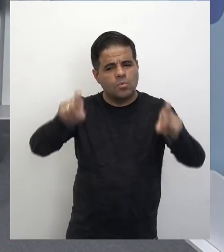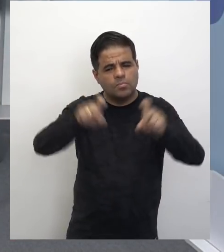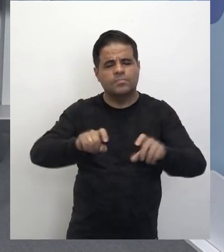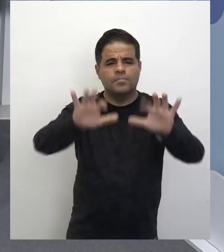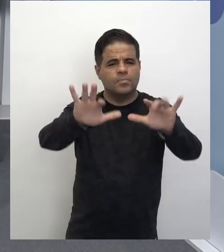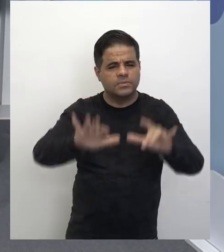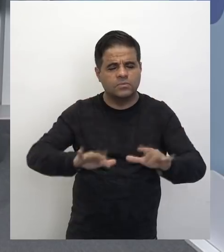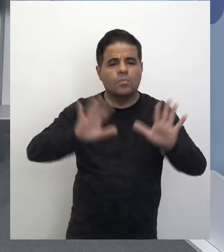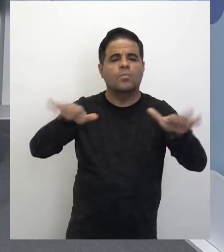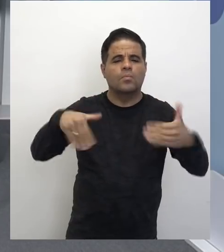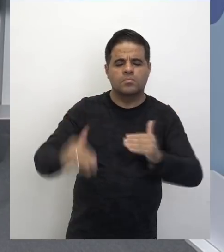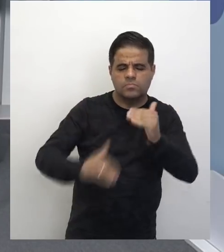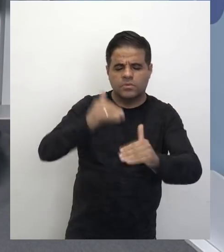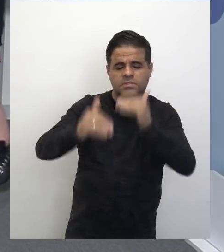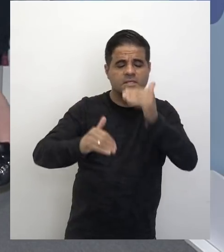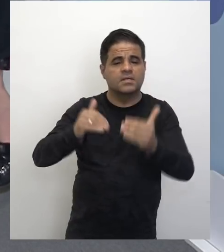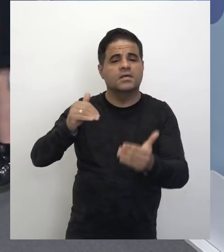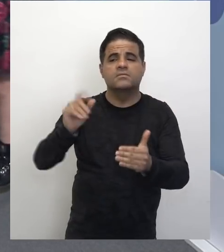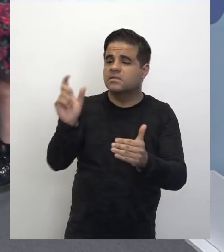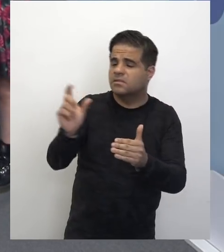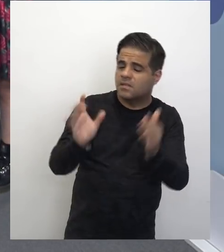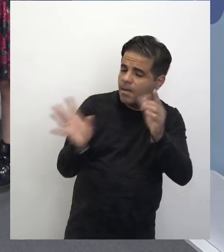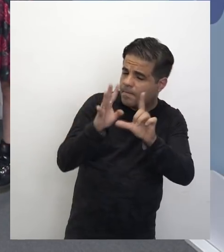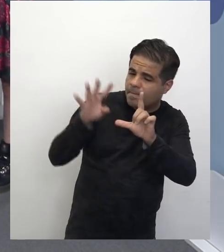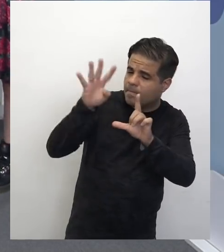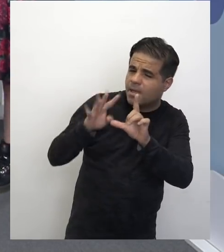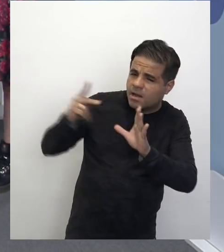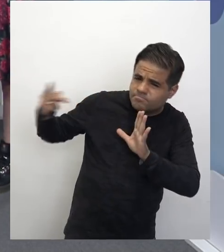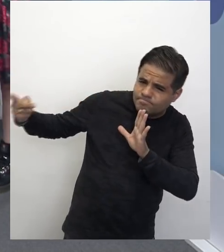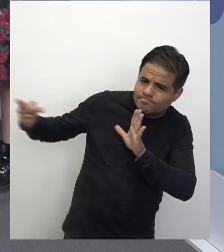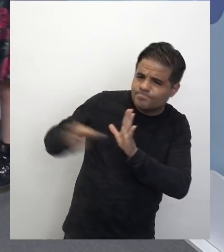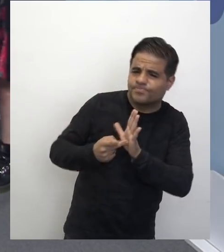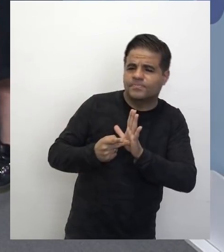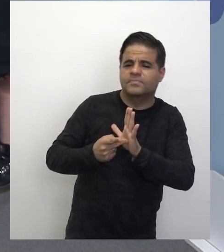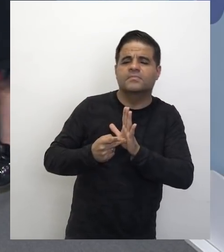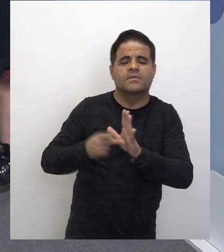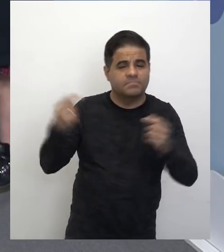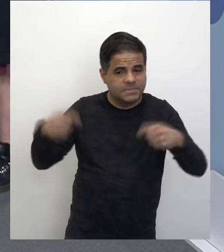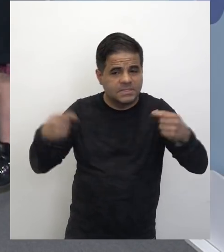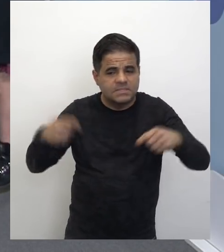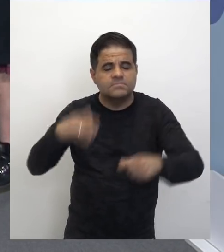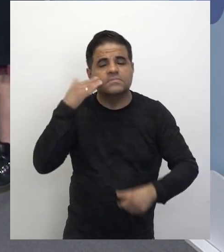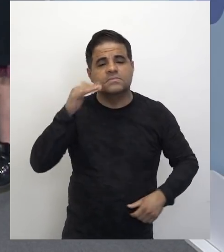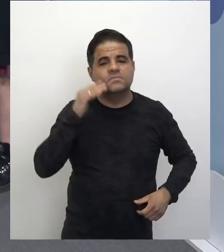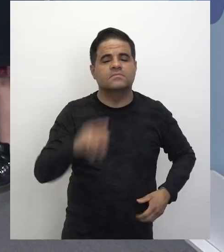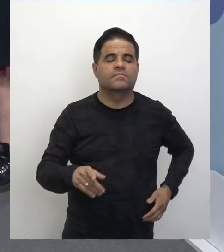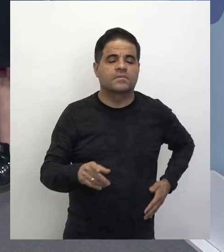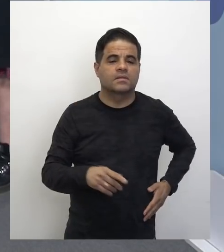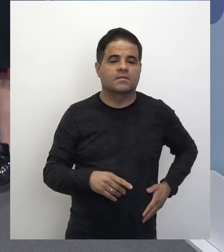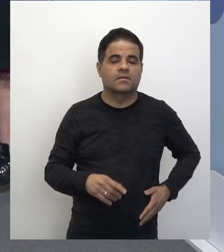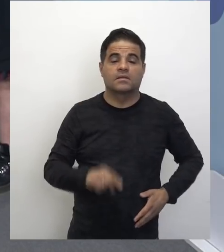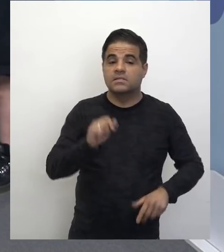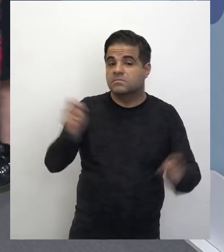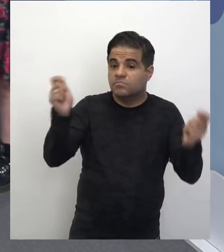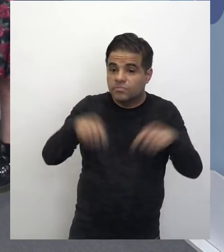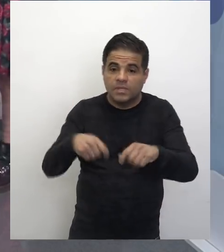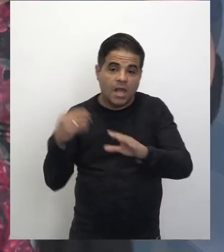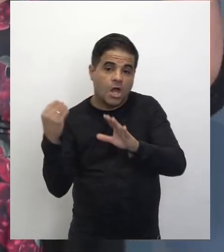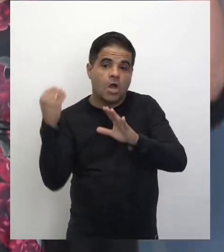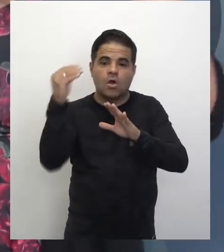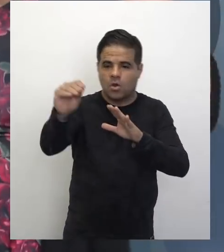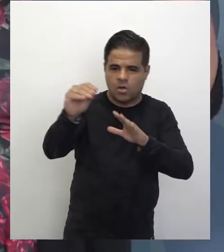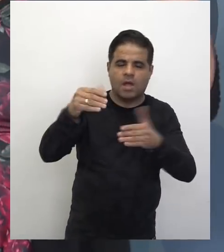esse processo da tabela da verdade que ele precisa passar para entender, tá? Fabi, então, se puder colocar